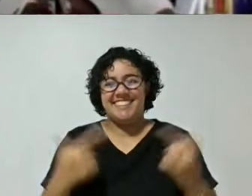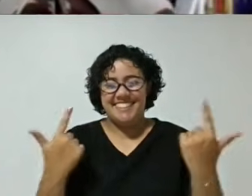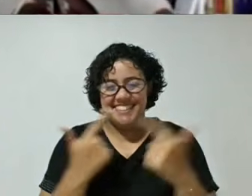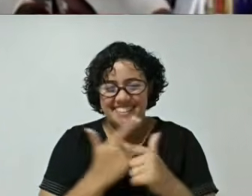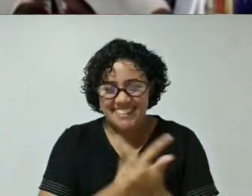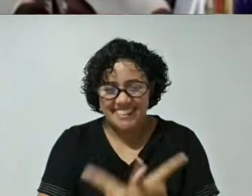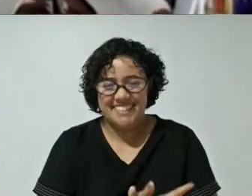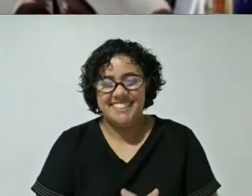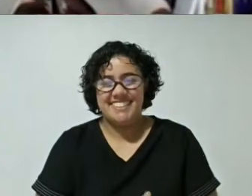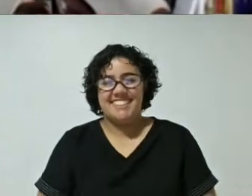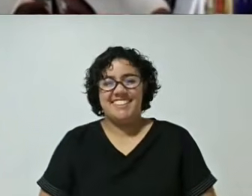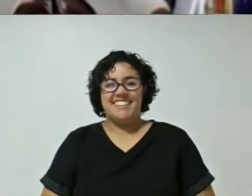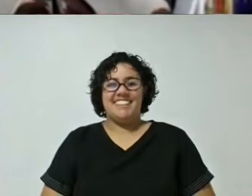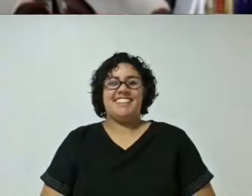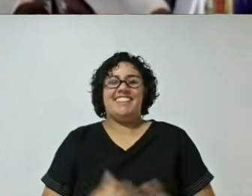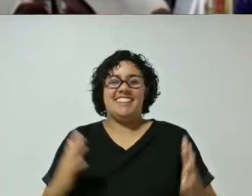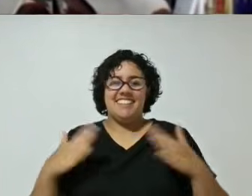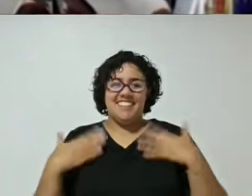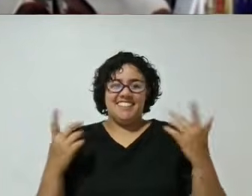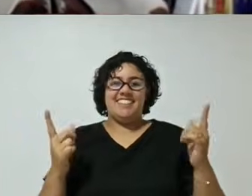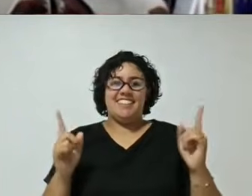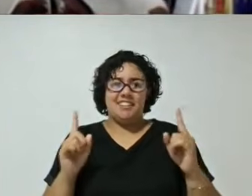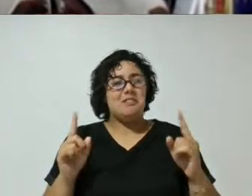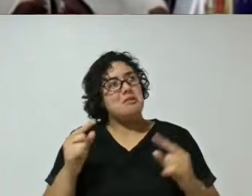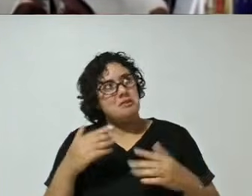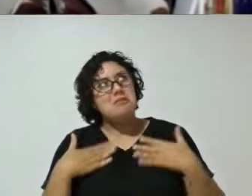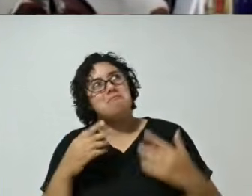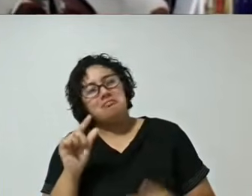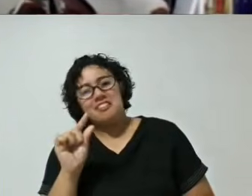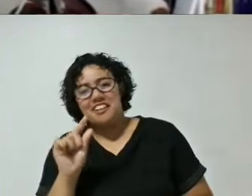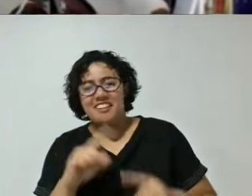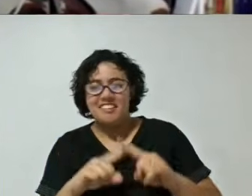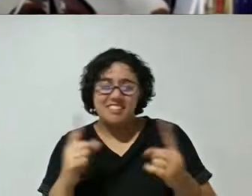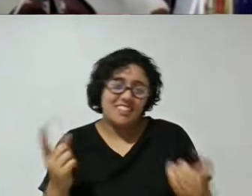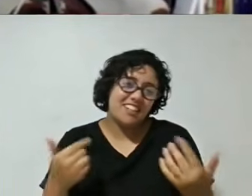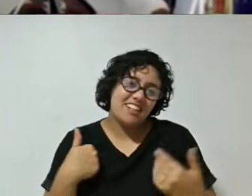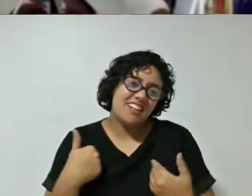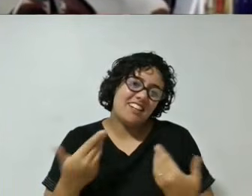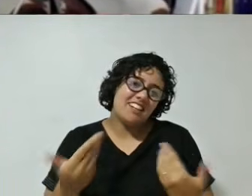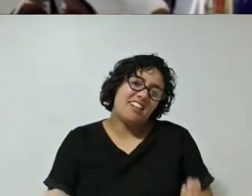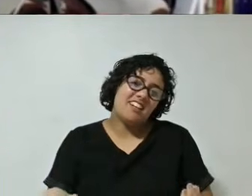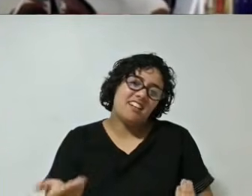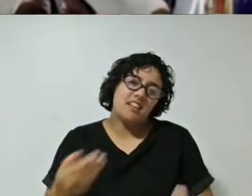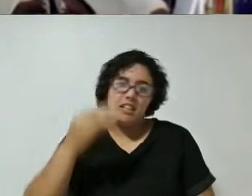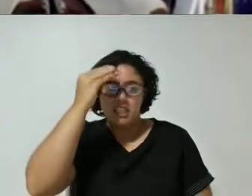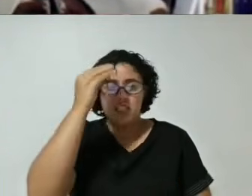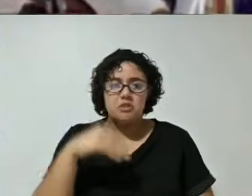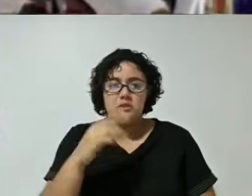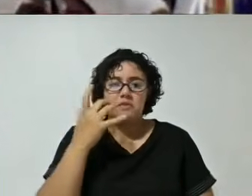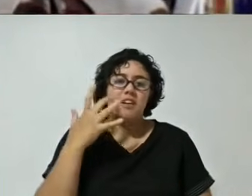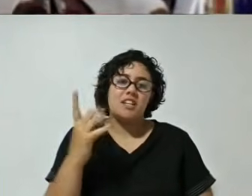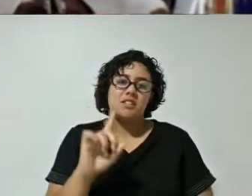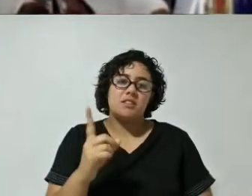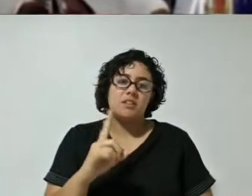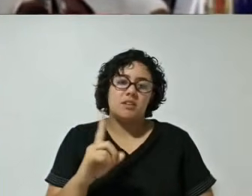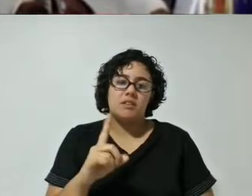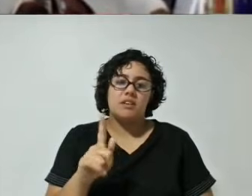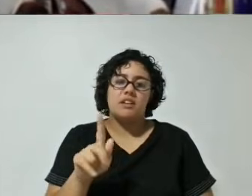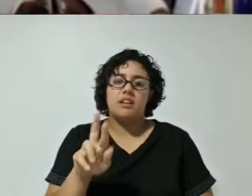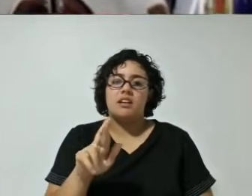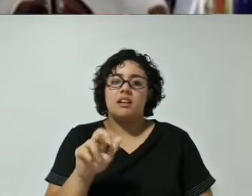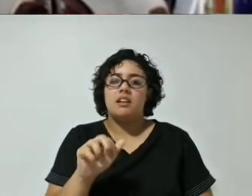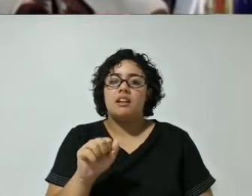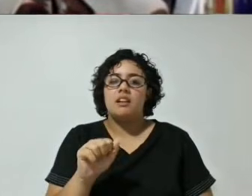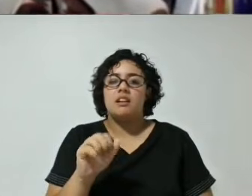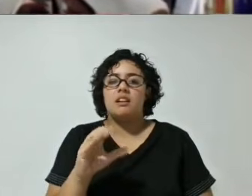Não me assustei. Fiquei um pouco assustado, né? Mas falei, puxa vida, eu não sou de desistir fácil, viu, Gleice? Mas na